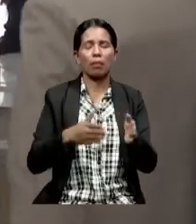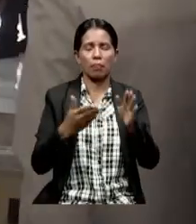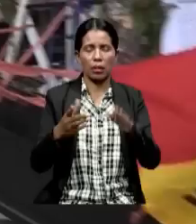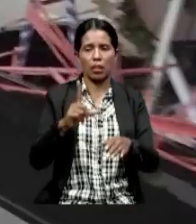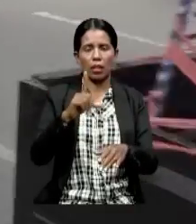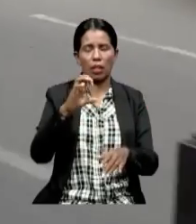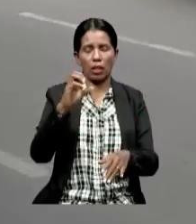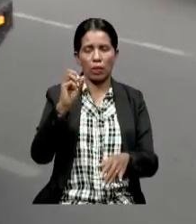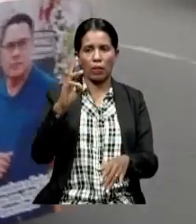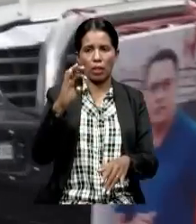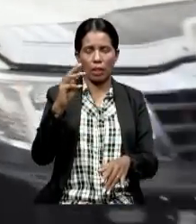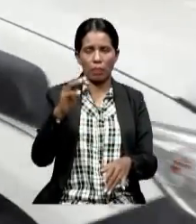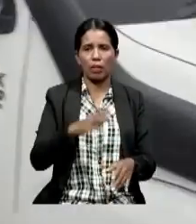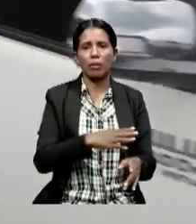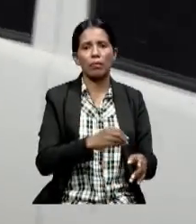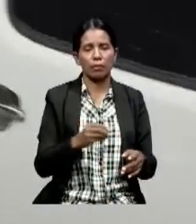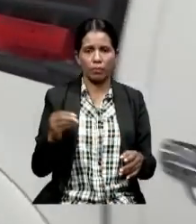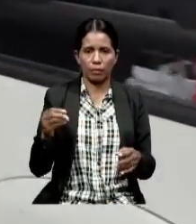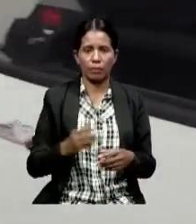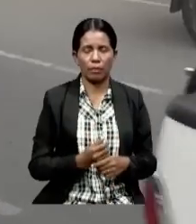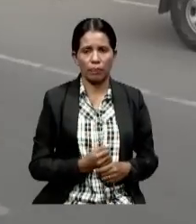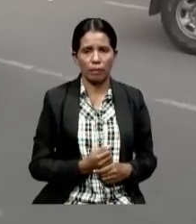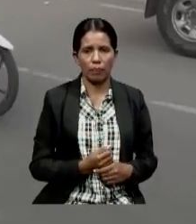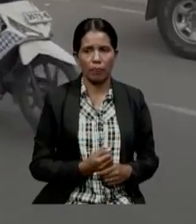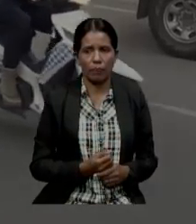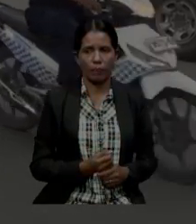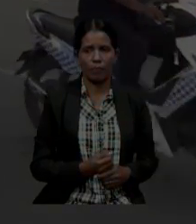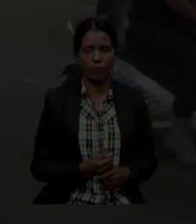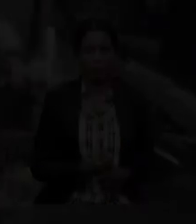ba Leorema rodi halot mate isin Emerenciana Martins Tito Silva Ziemen.